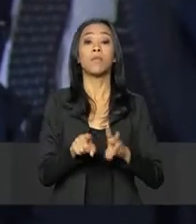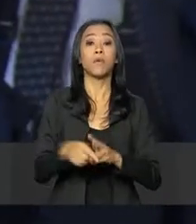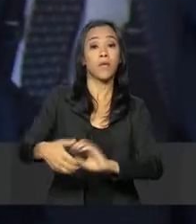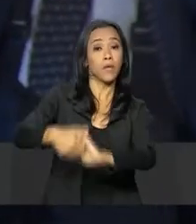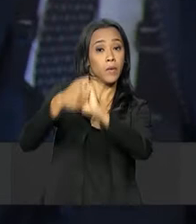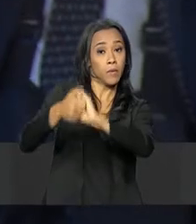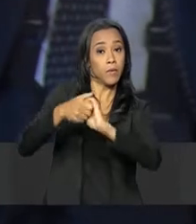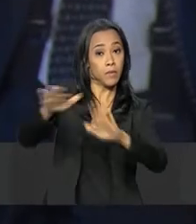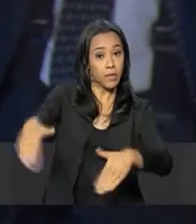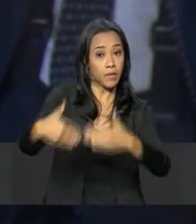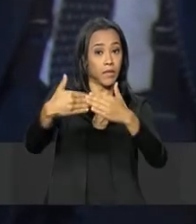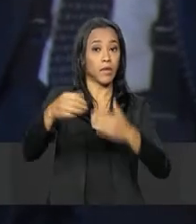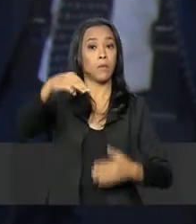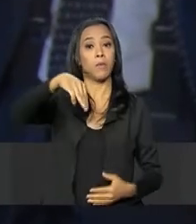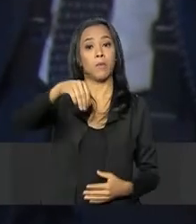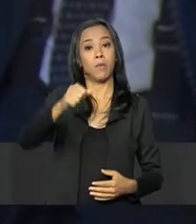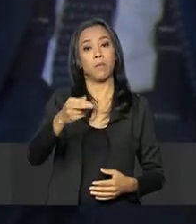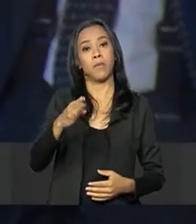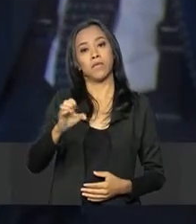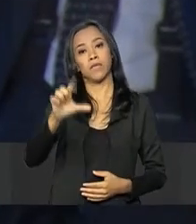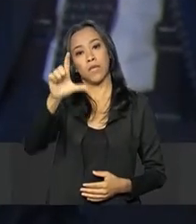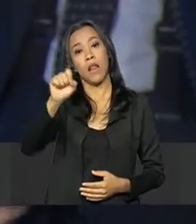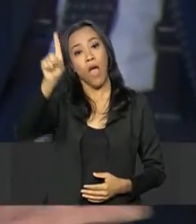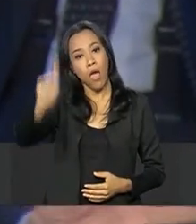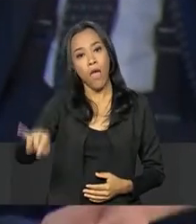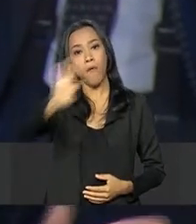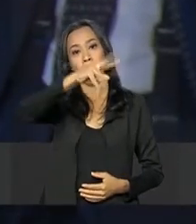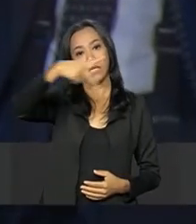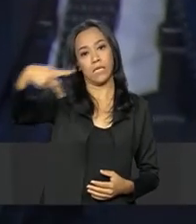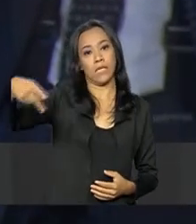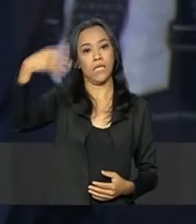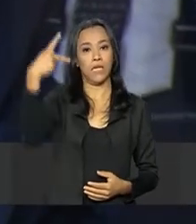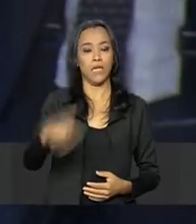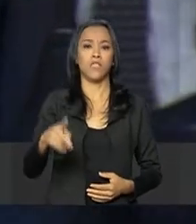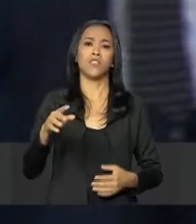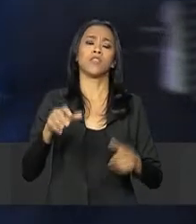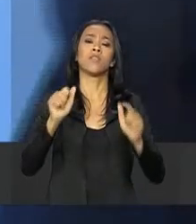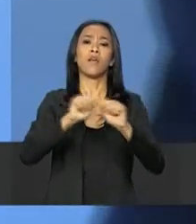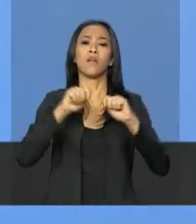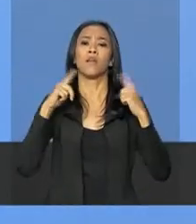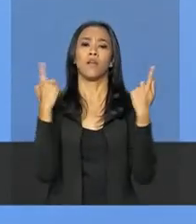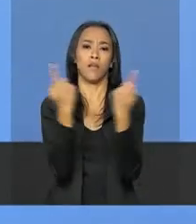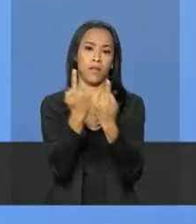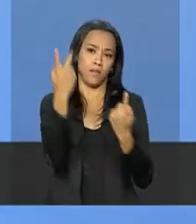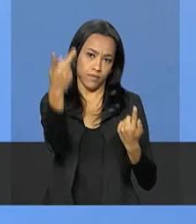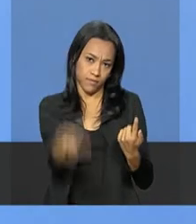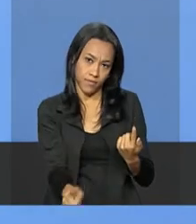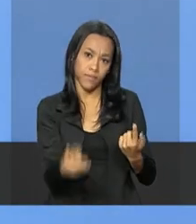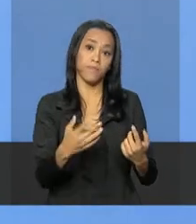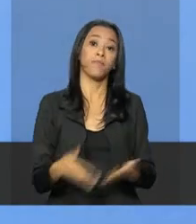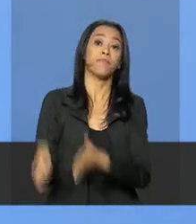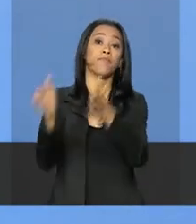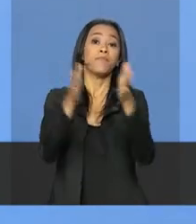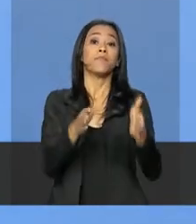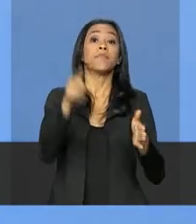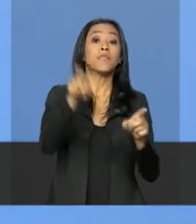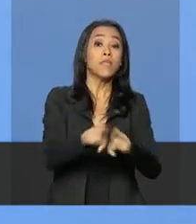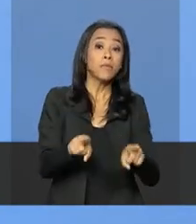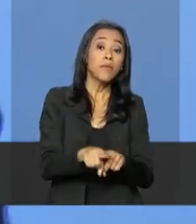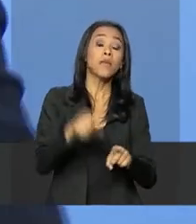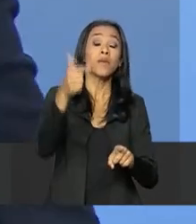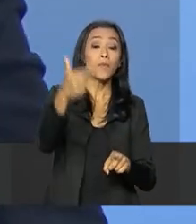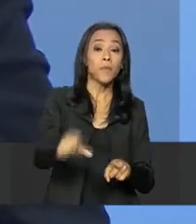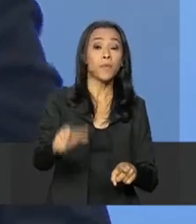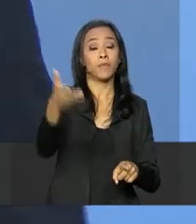da câmara municipal o roberto na área da costa superintendente regional da caixa e dizer uma coisa